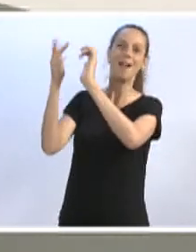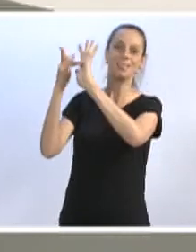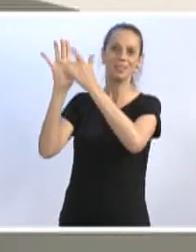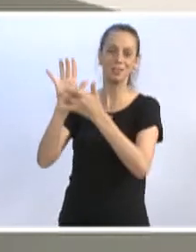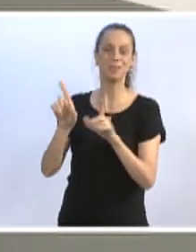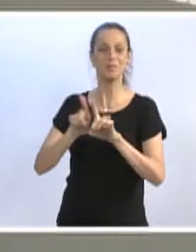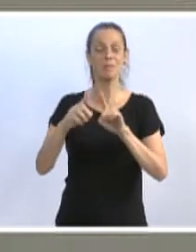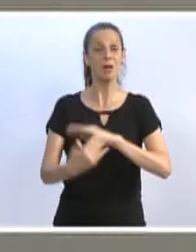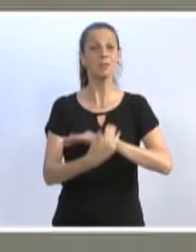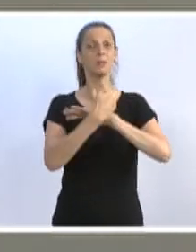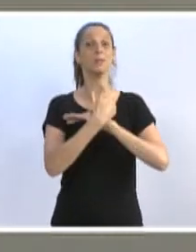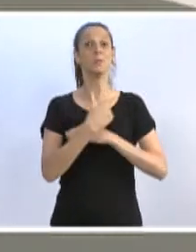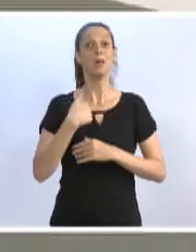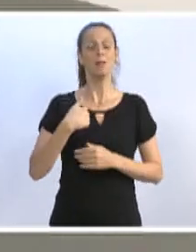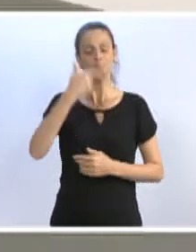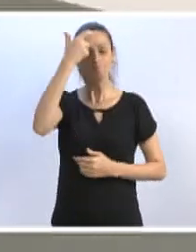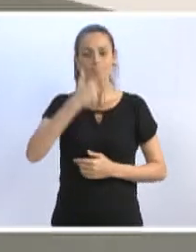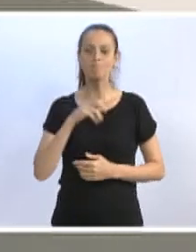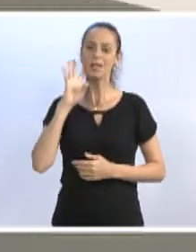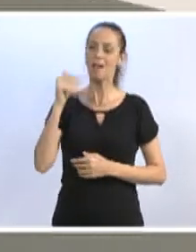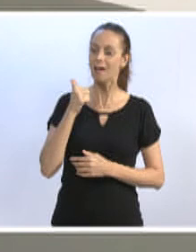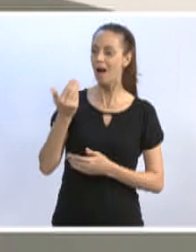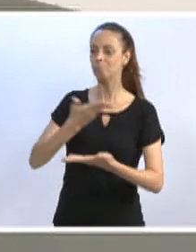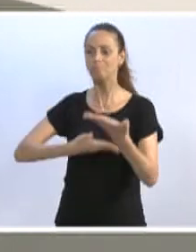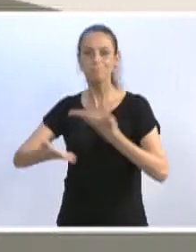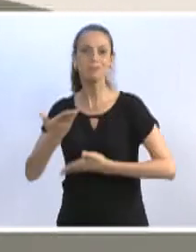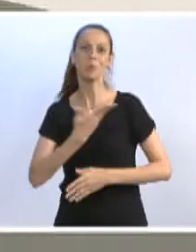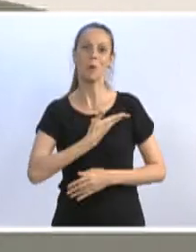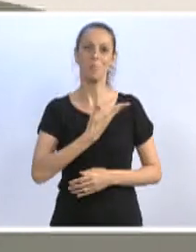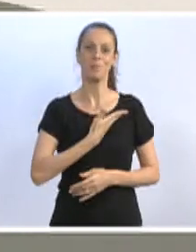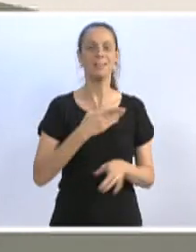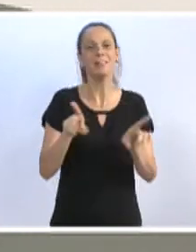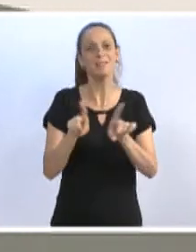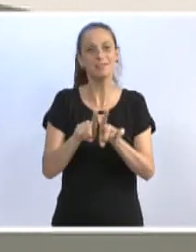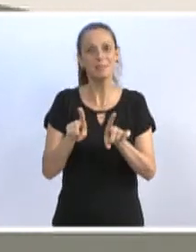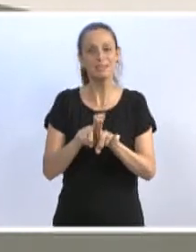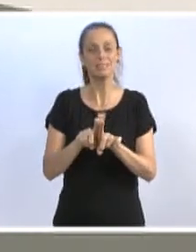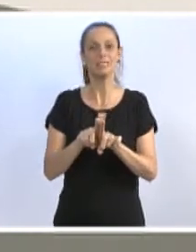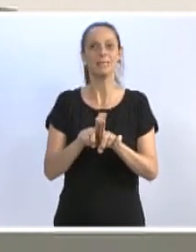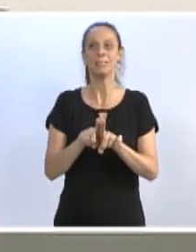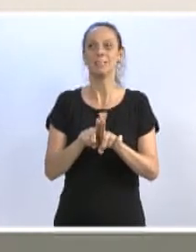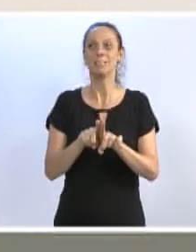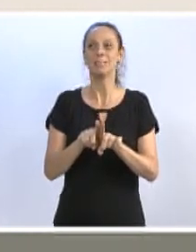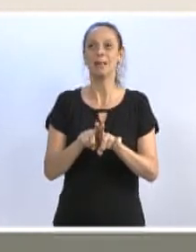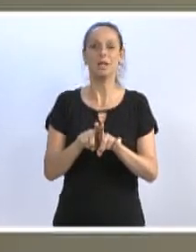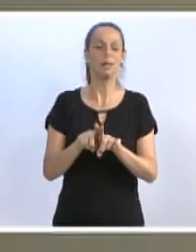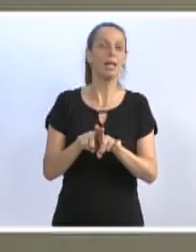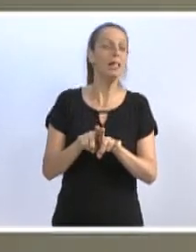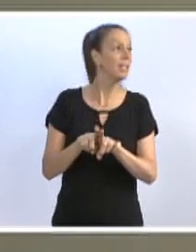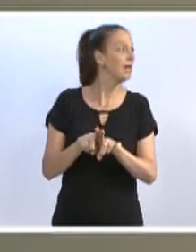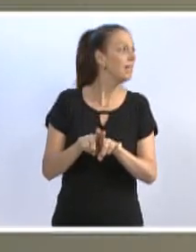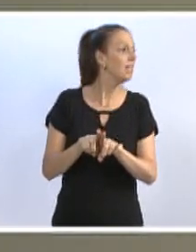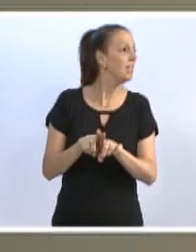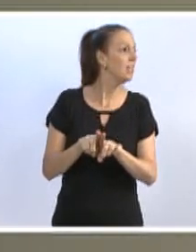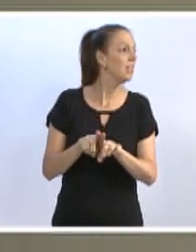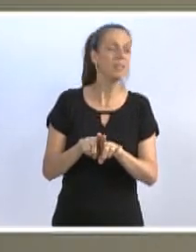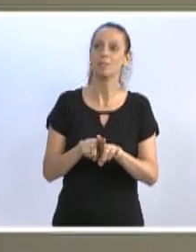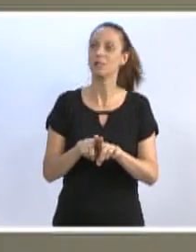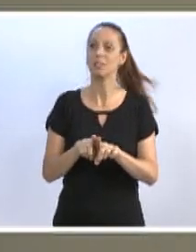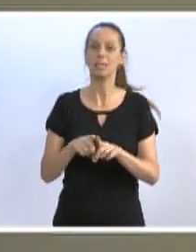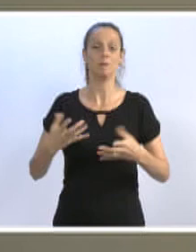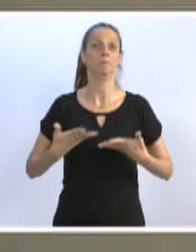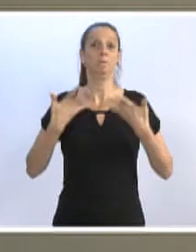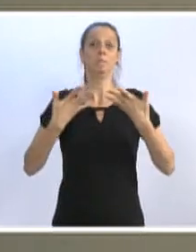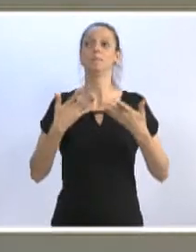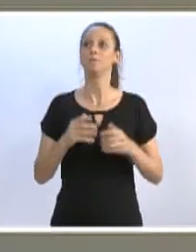nos ajuda a ser legal com nossos amiguinhos, ela me inspira e só. Essa é a coisa mais